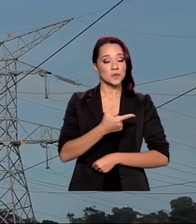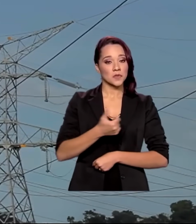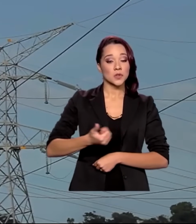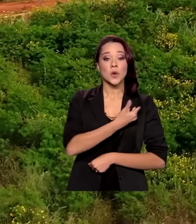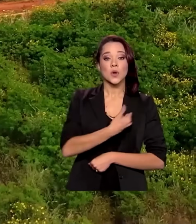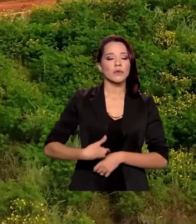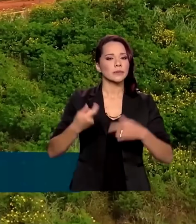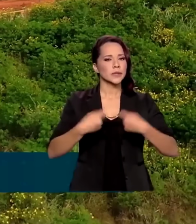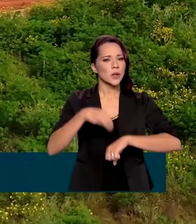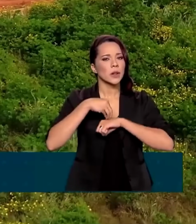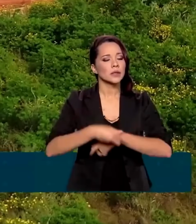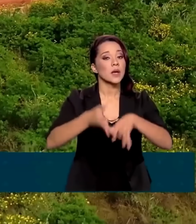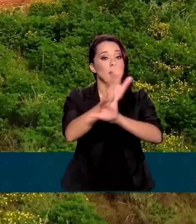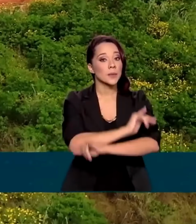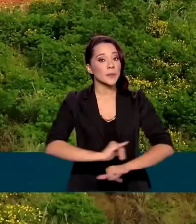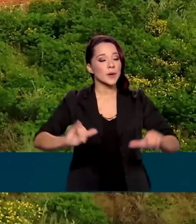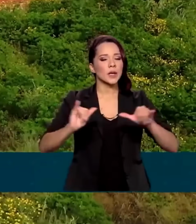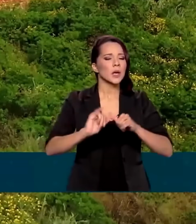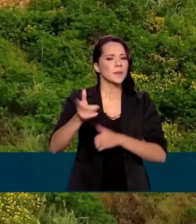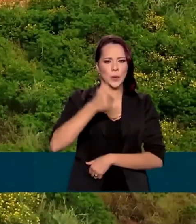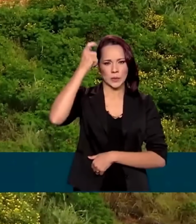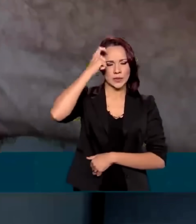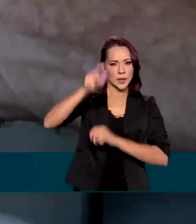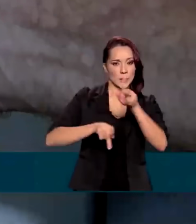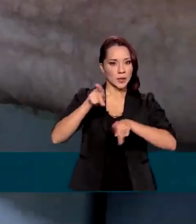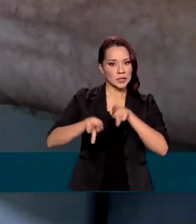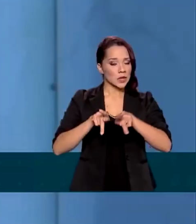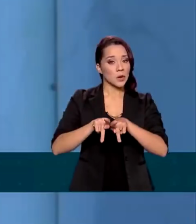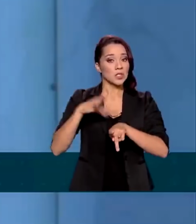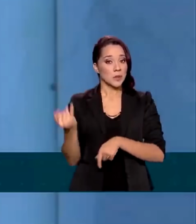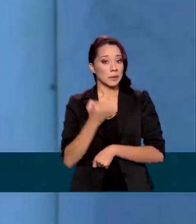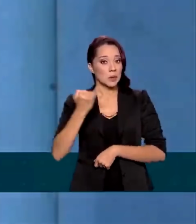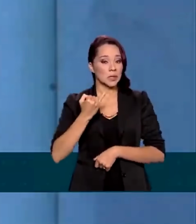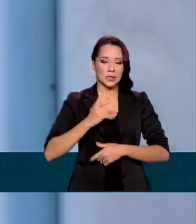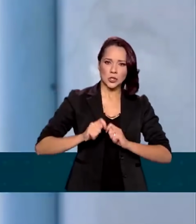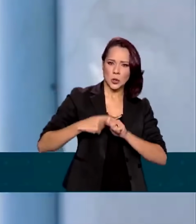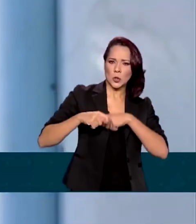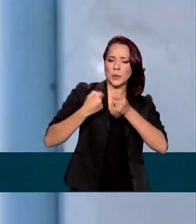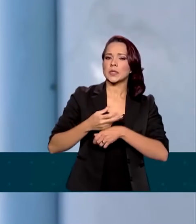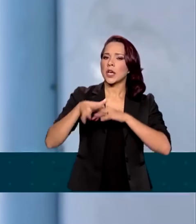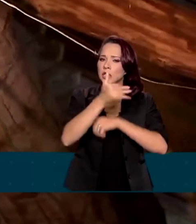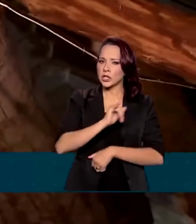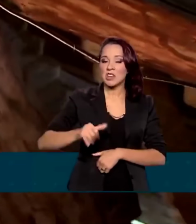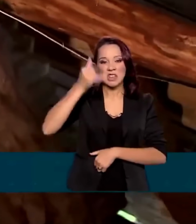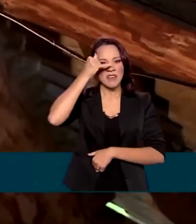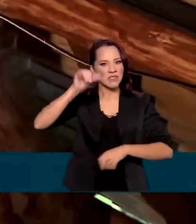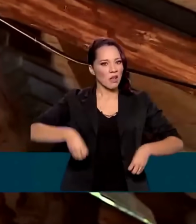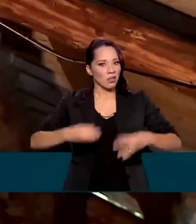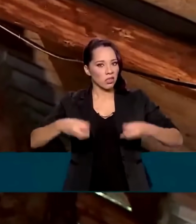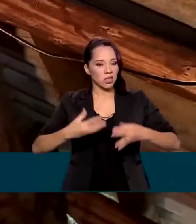estrangeiros e o Brasil Detinha 65% ou seja o controle aí eles venderam a parte de controle ficaram apenas com